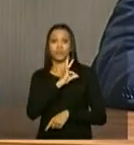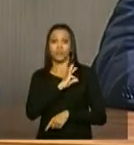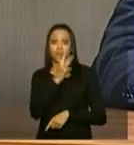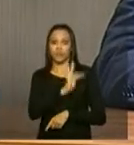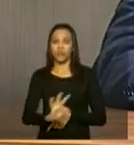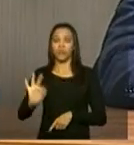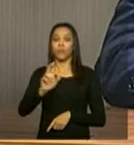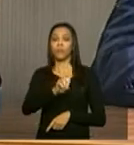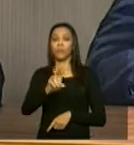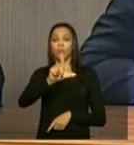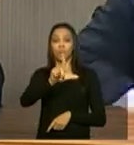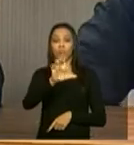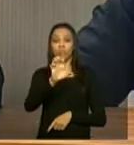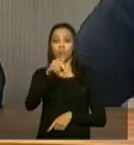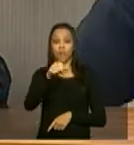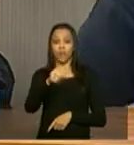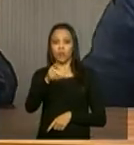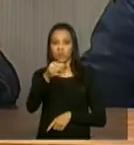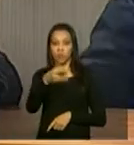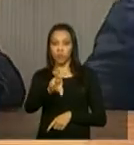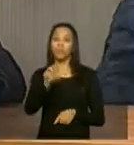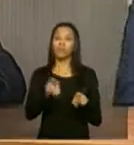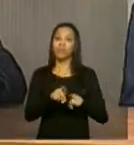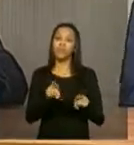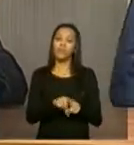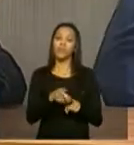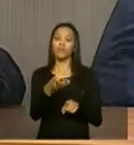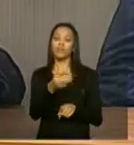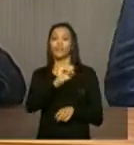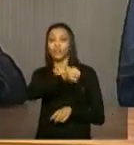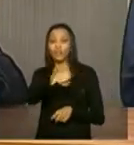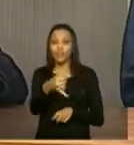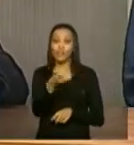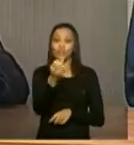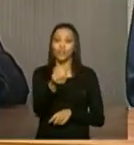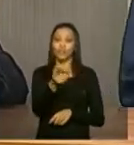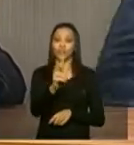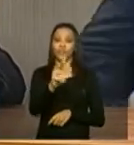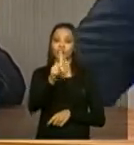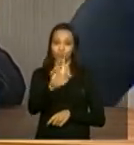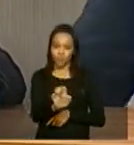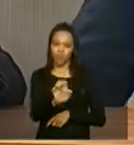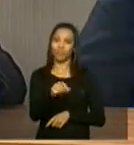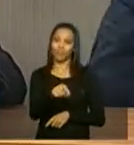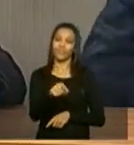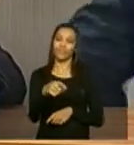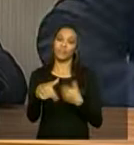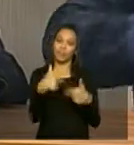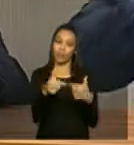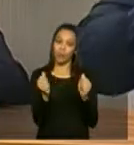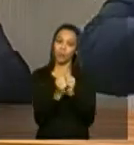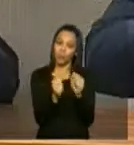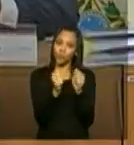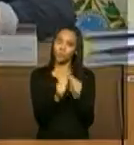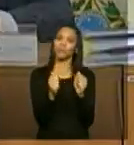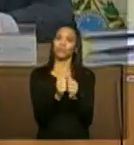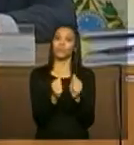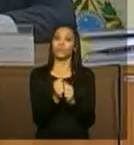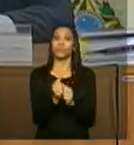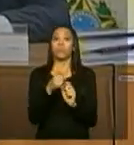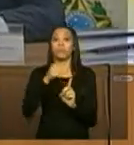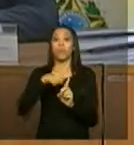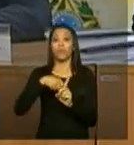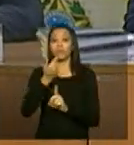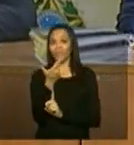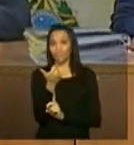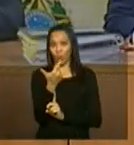companheiro jorge perez perito que durante este ano esse período de 12 meses